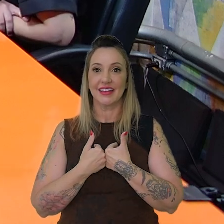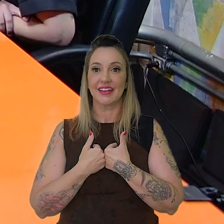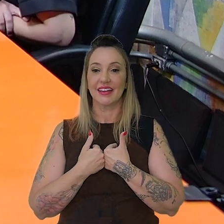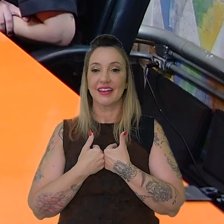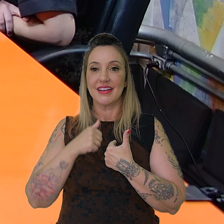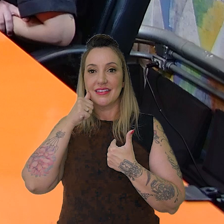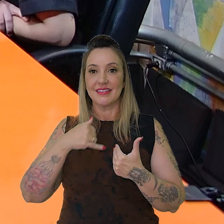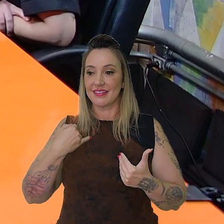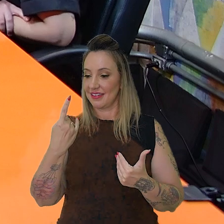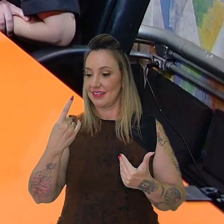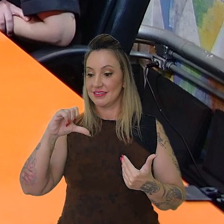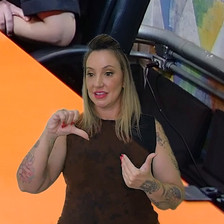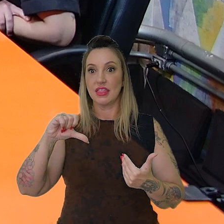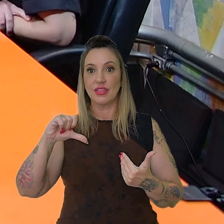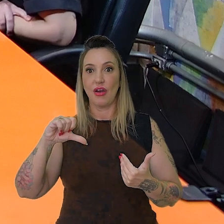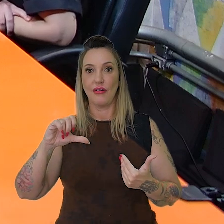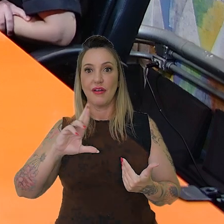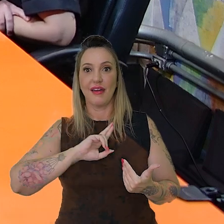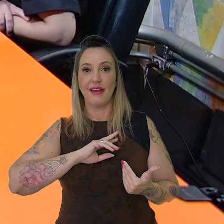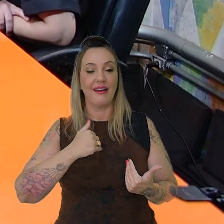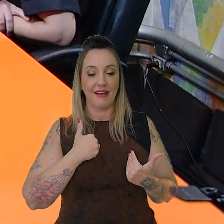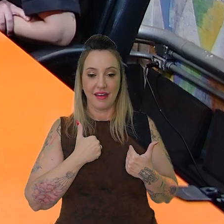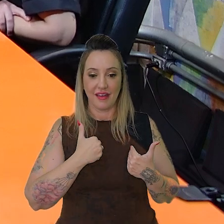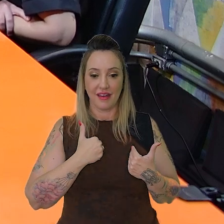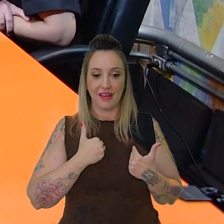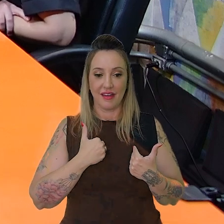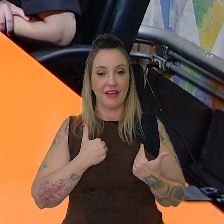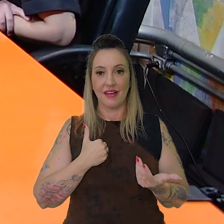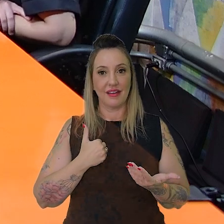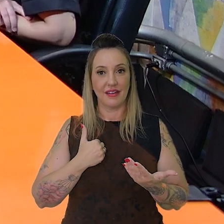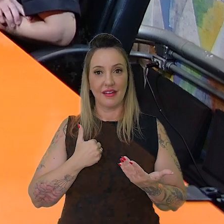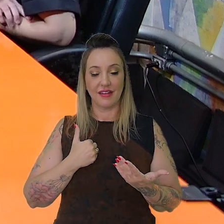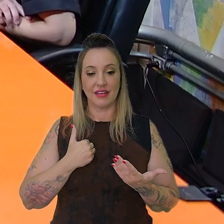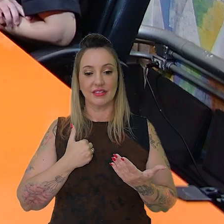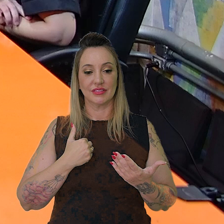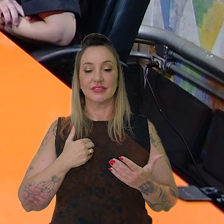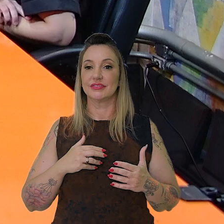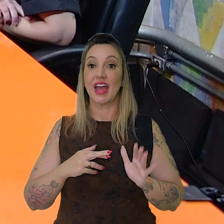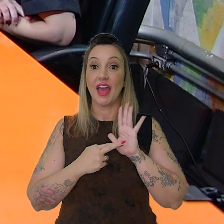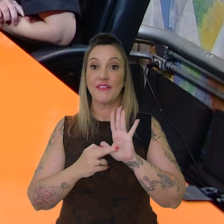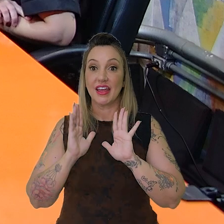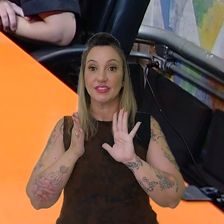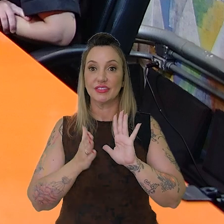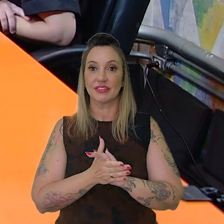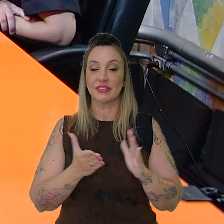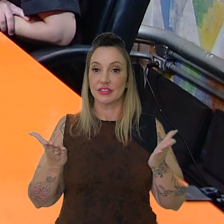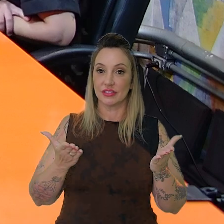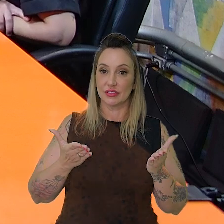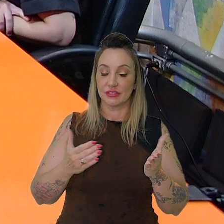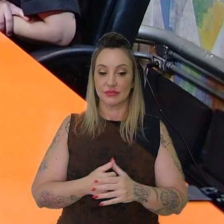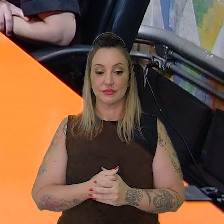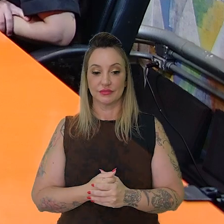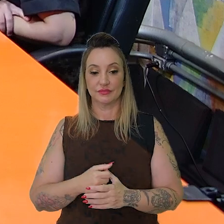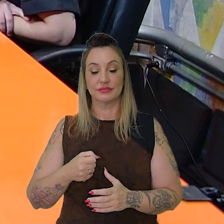aquela aquela menina de 19 anos ela me respondeu Cara ela me respondeu e ela já é uma referência sabe e hoje eu